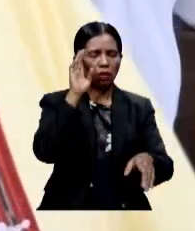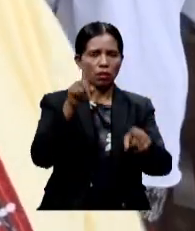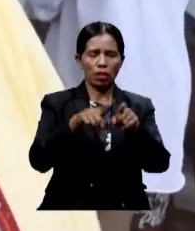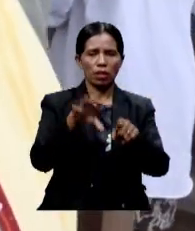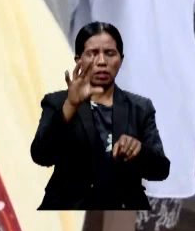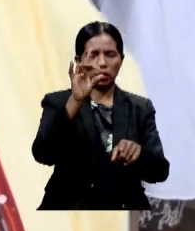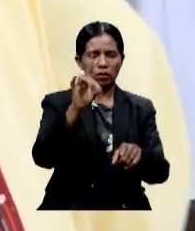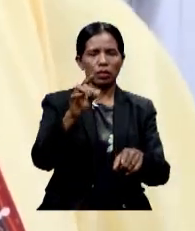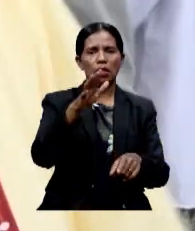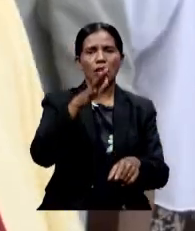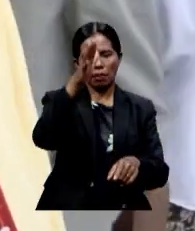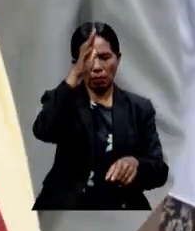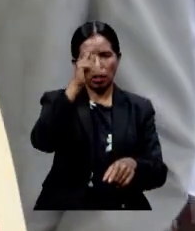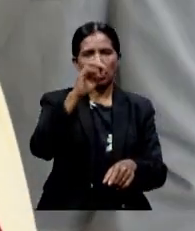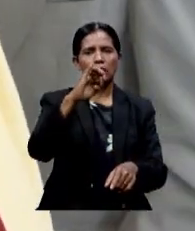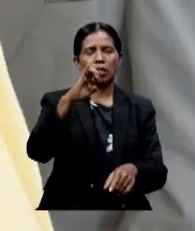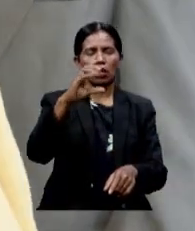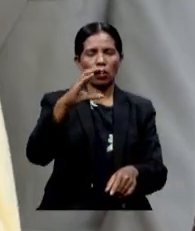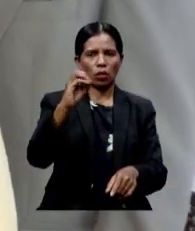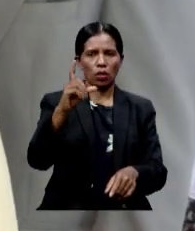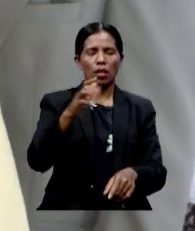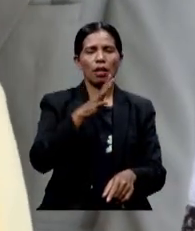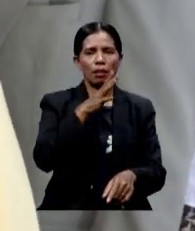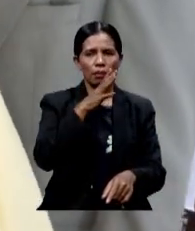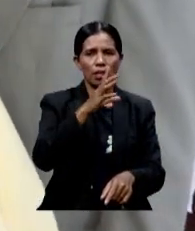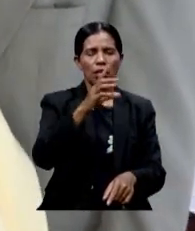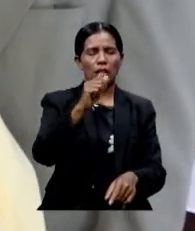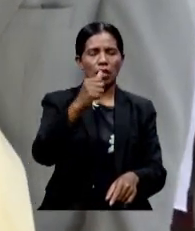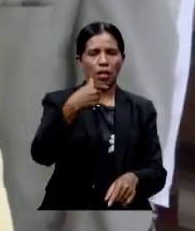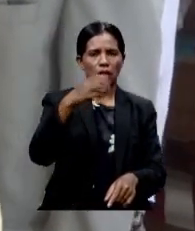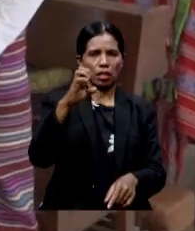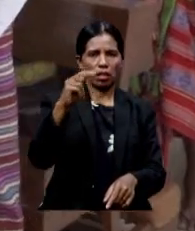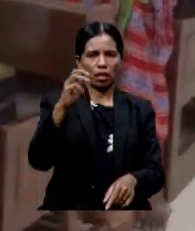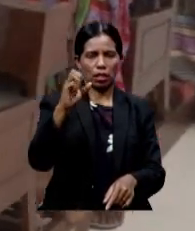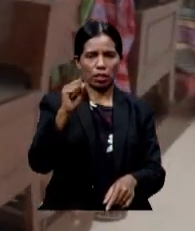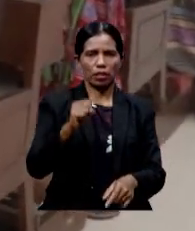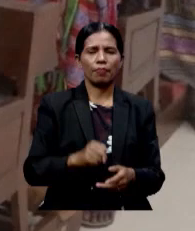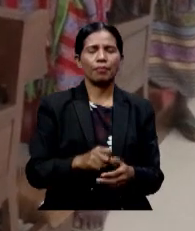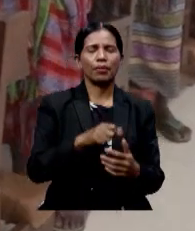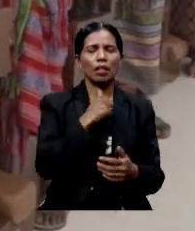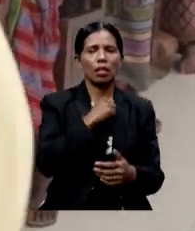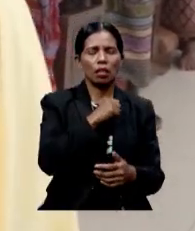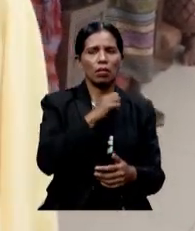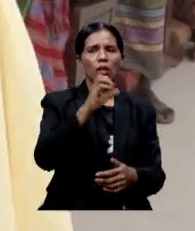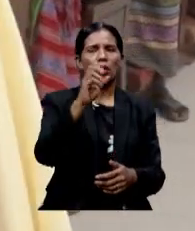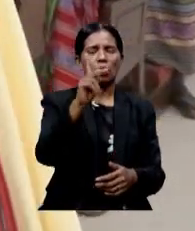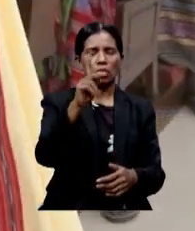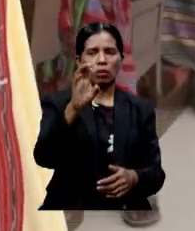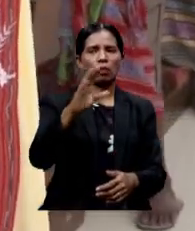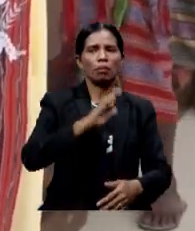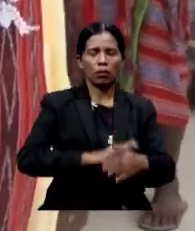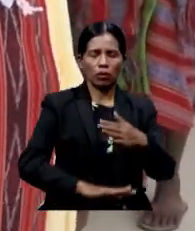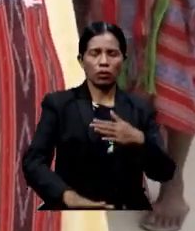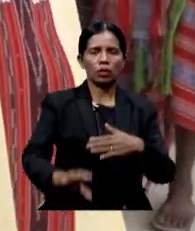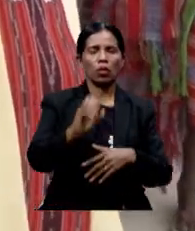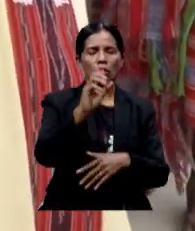Husi Aman Nicolas Yosnana, Ho Inan Dona Agnes Bete Asa. Padre Dominico Oki, Murisia Waikusi, Oan